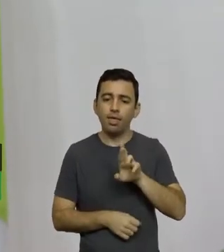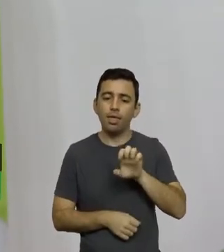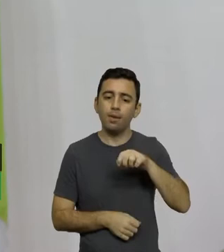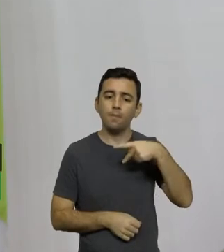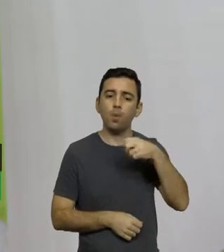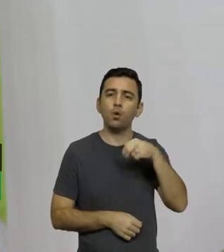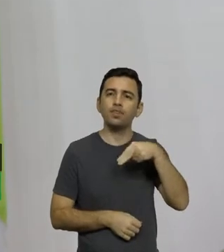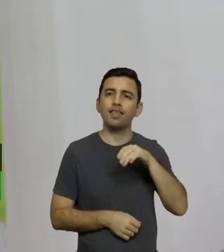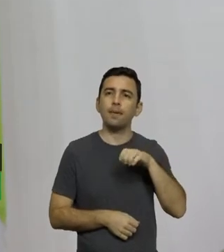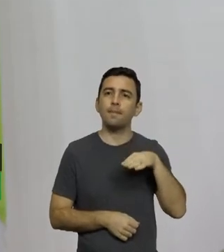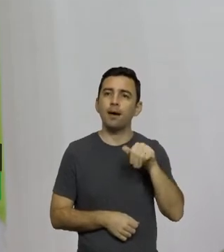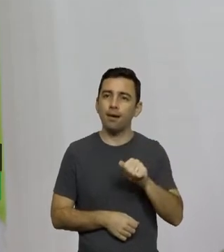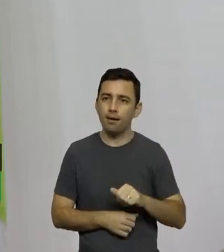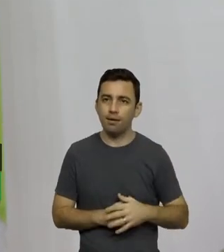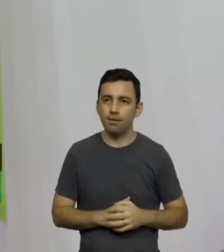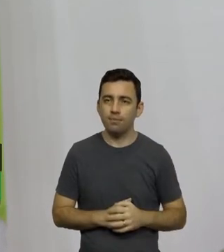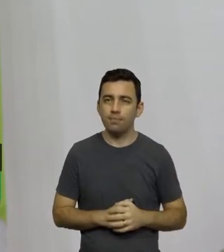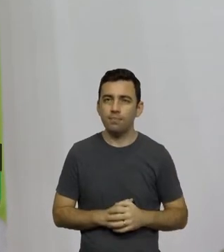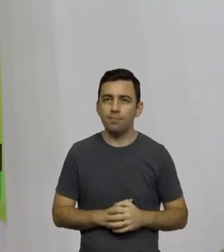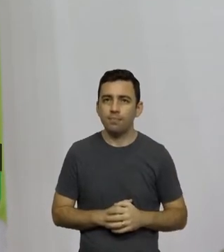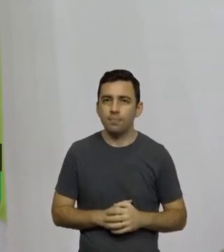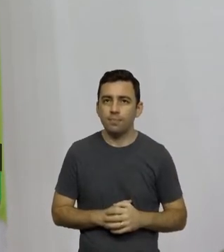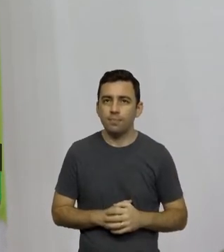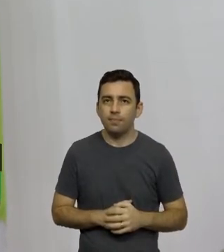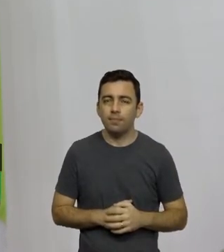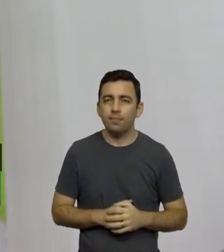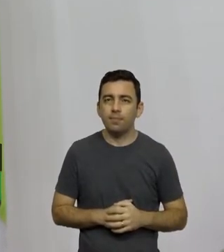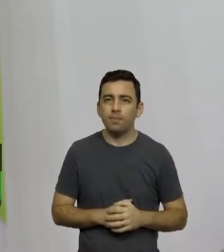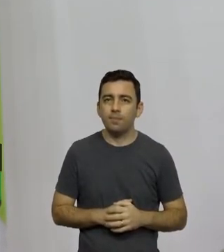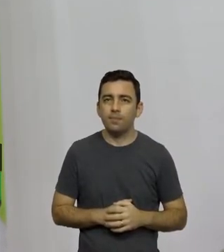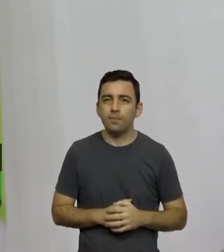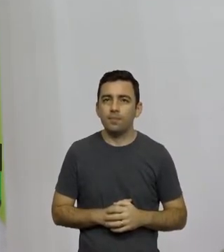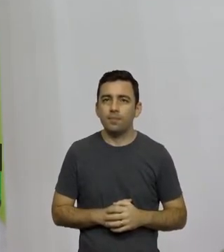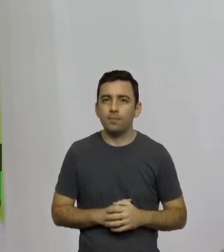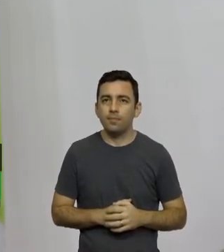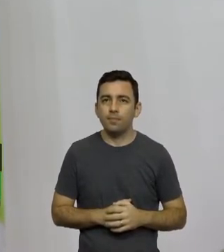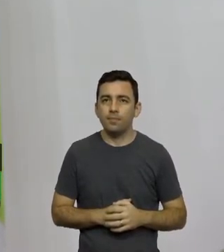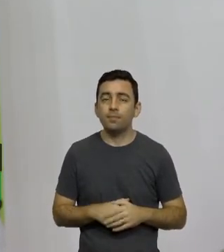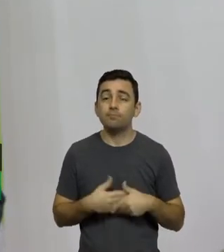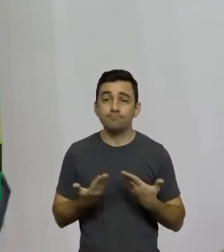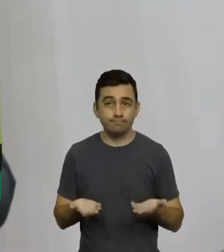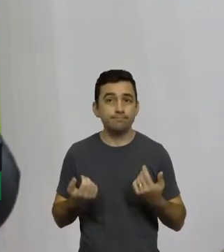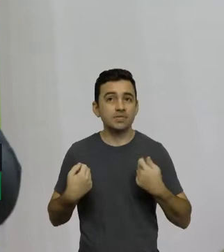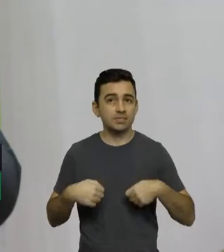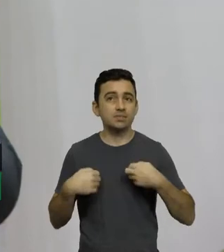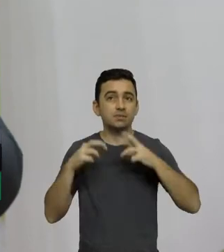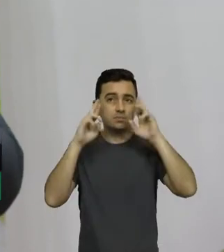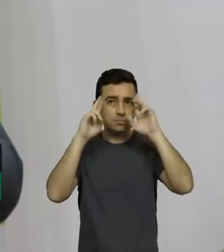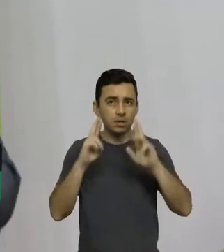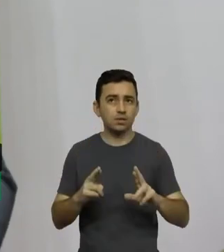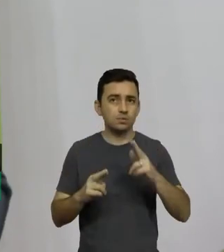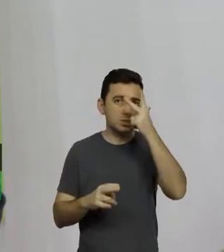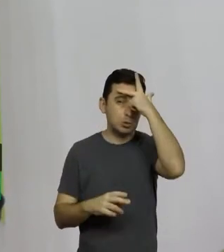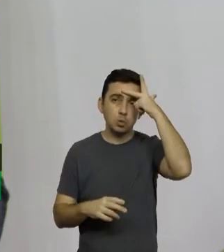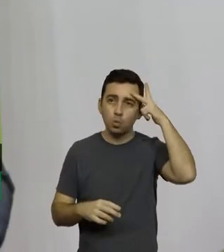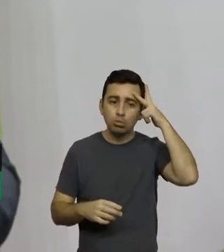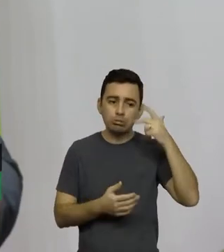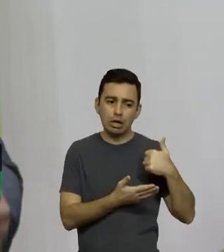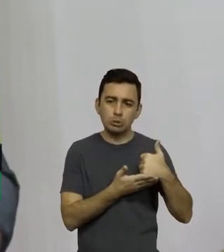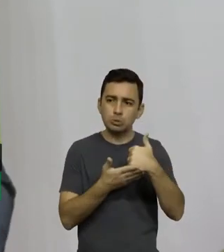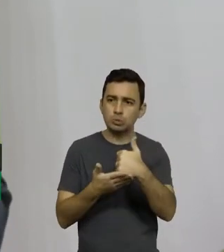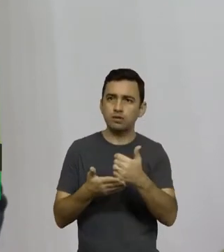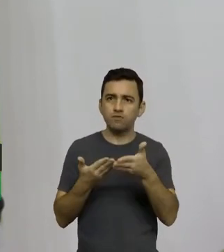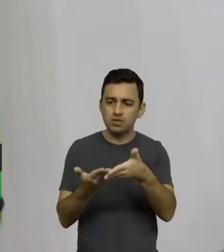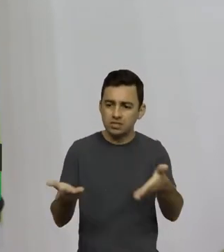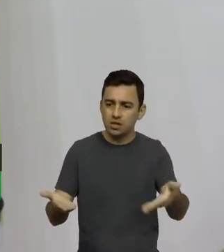fazendo. Tá? Então, tenha esse respeito com quem ajudou o senhor a chegar aí, lhe